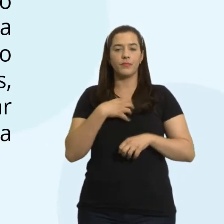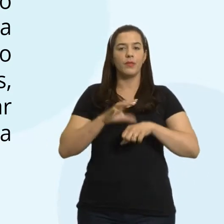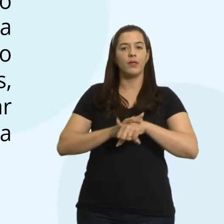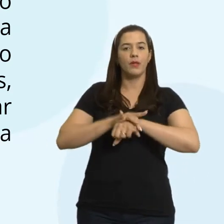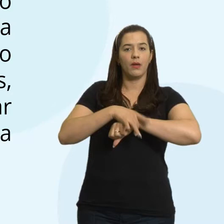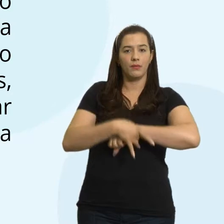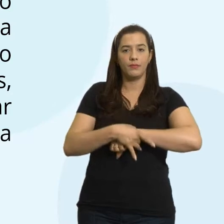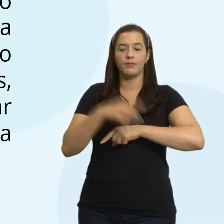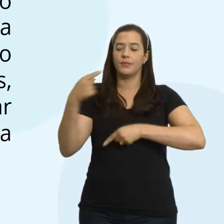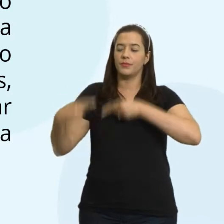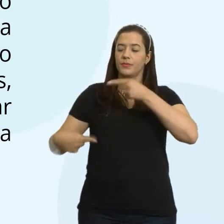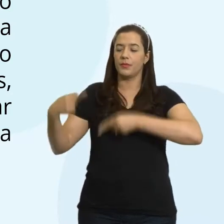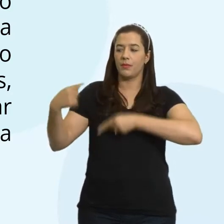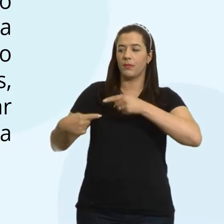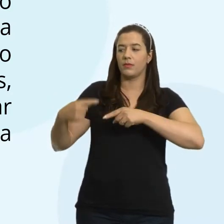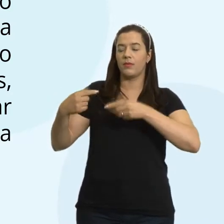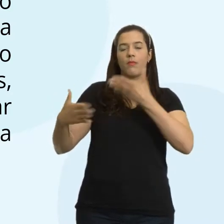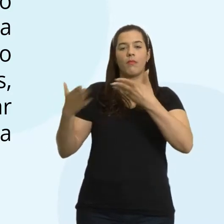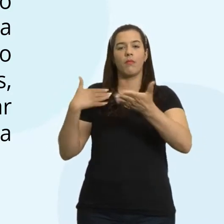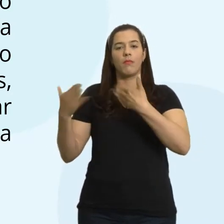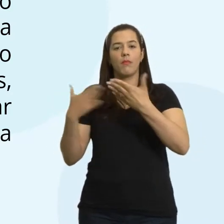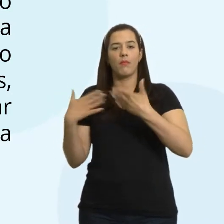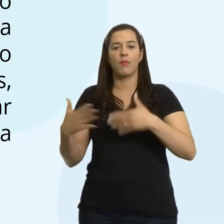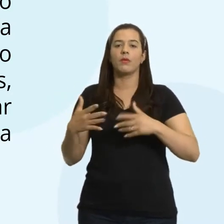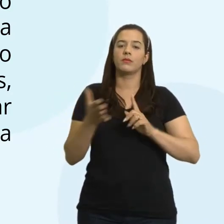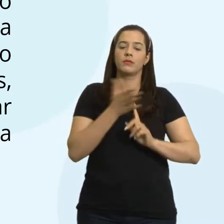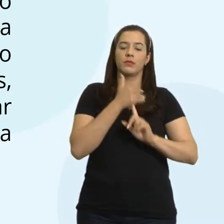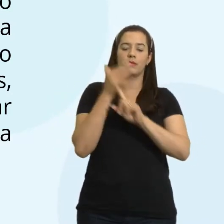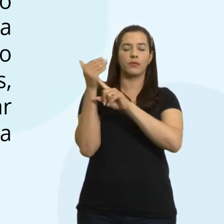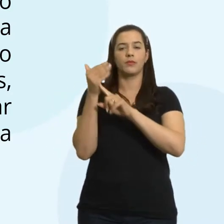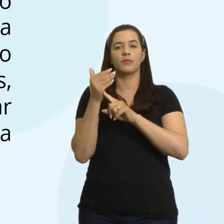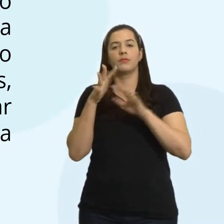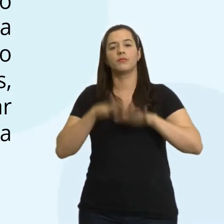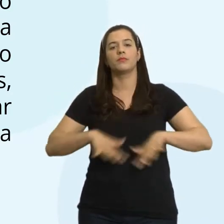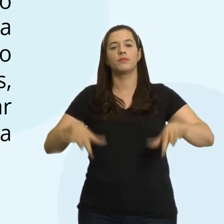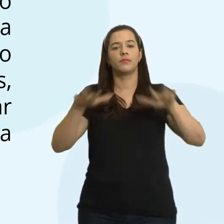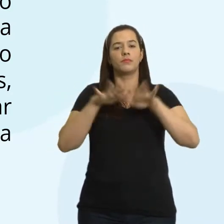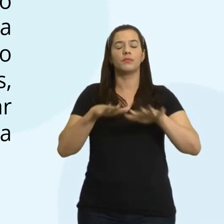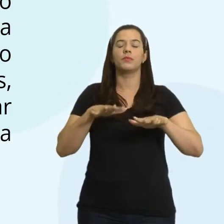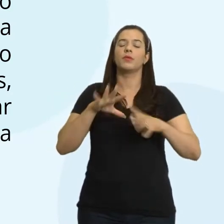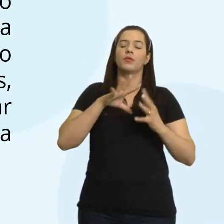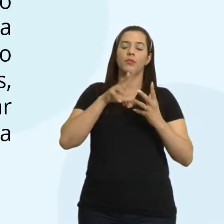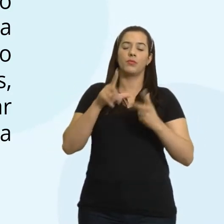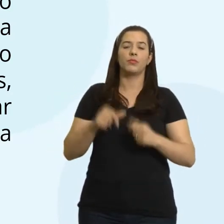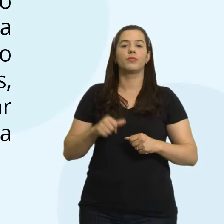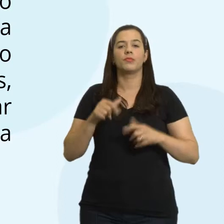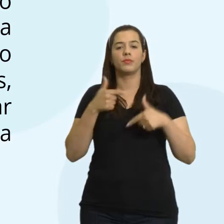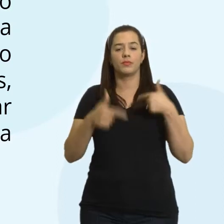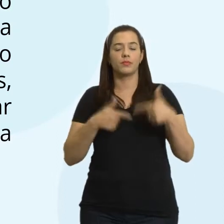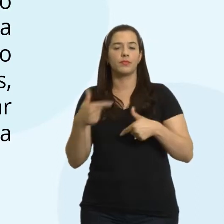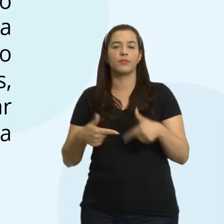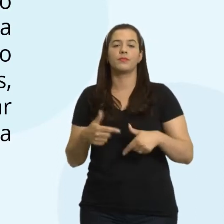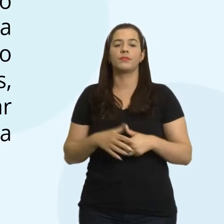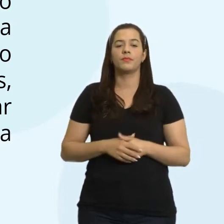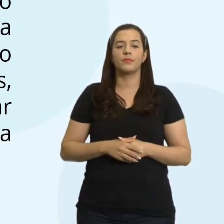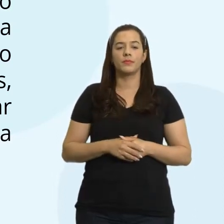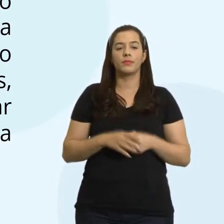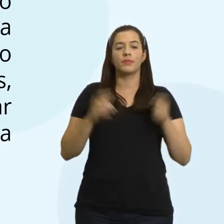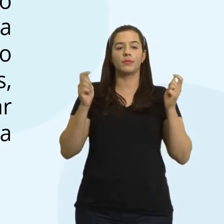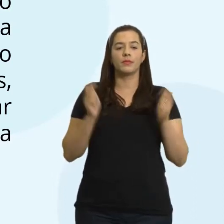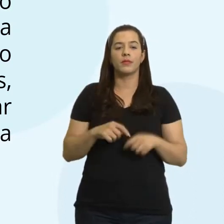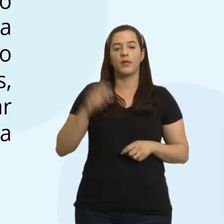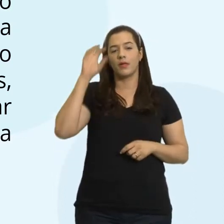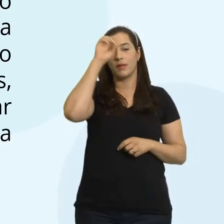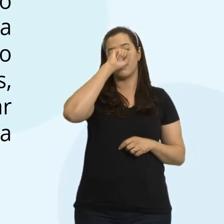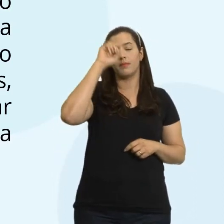de questões científicas, tecnológicas, socioambientais e do mundo do trabalho. Continuar aprendendo e colaborar